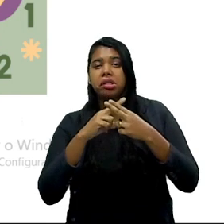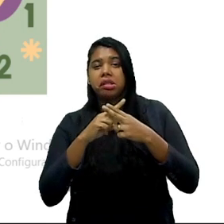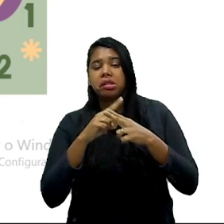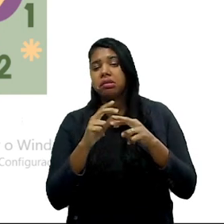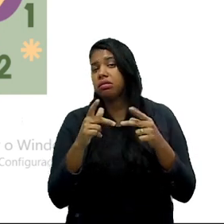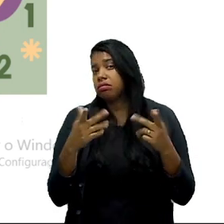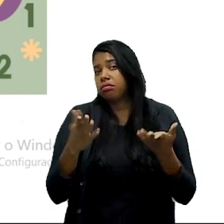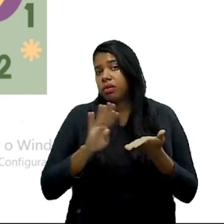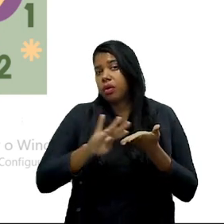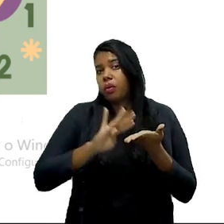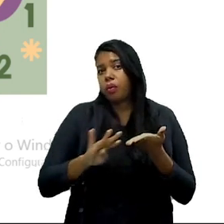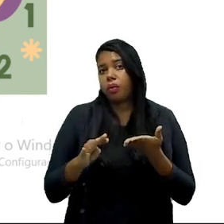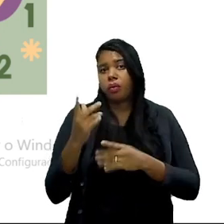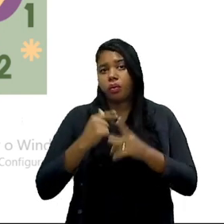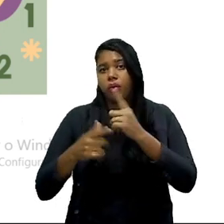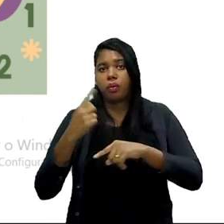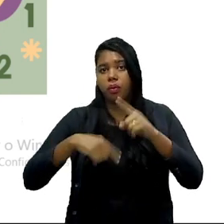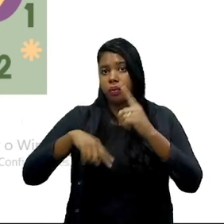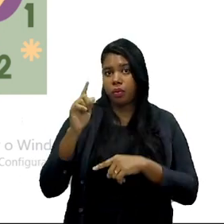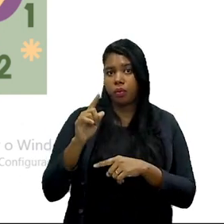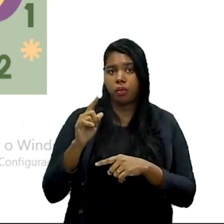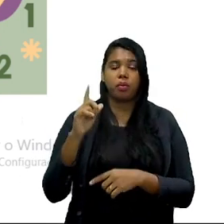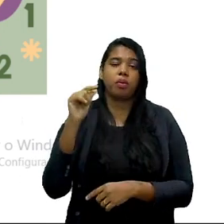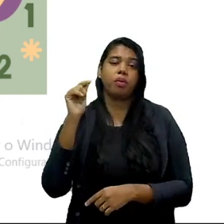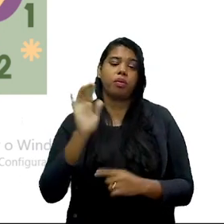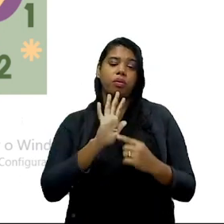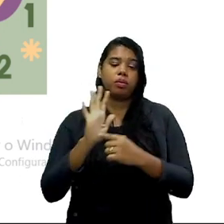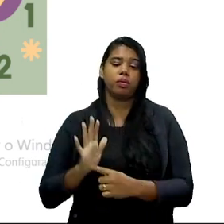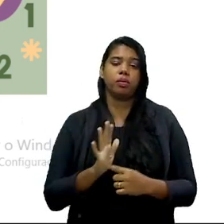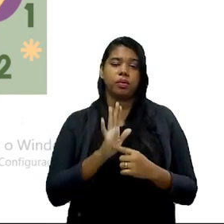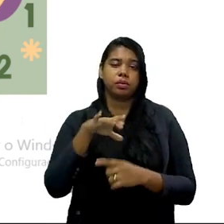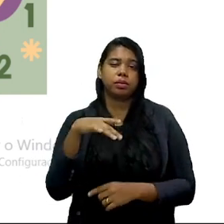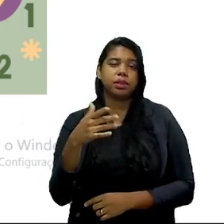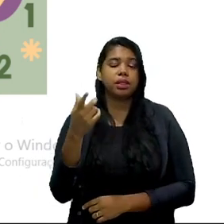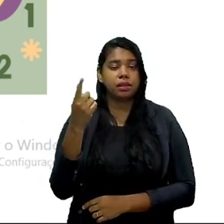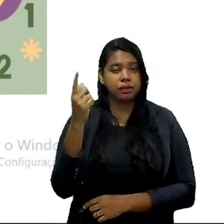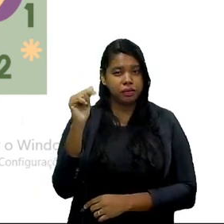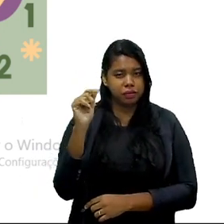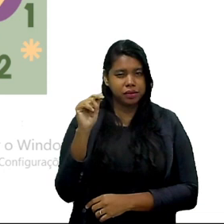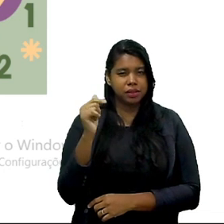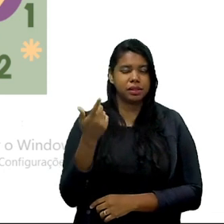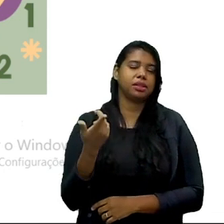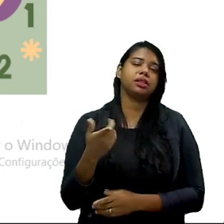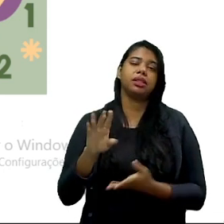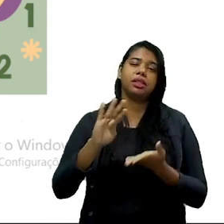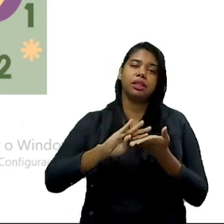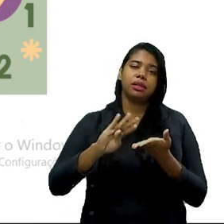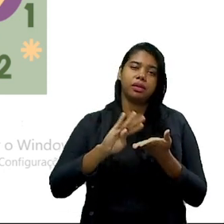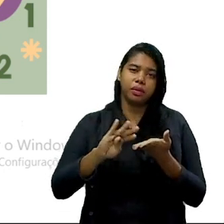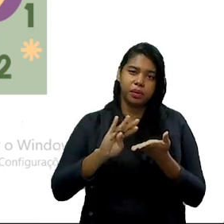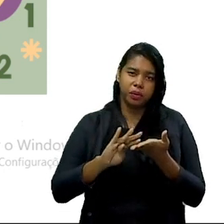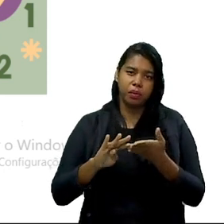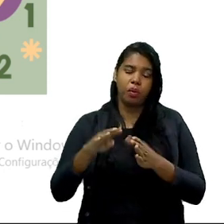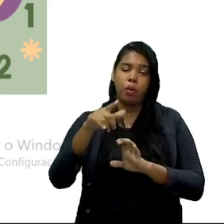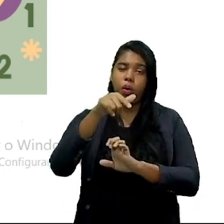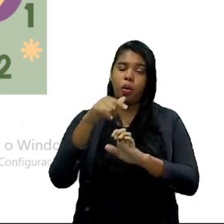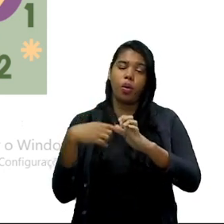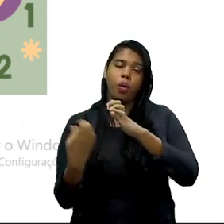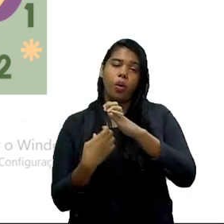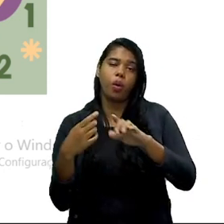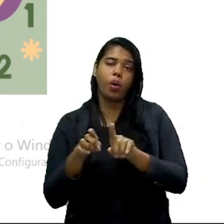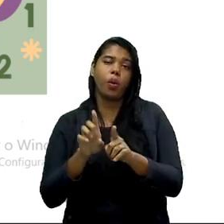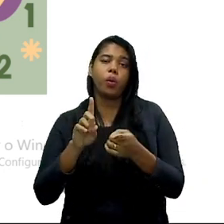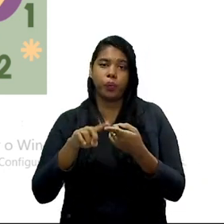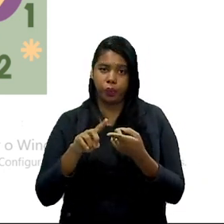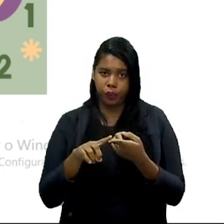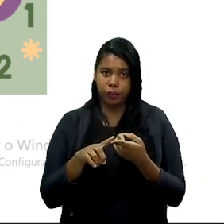decisão. O capital de giro representa a disponibilidade financeira, seja no caixa da empresa, seja depositado